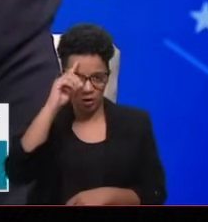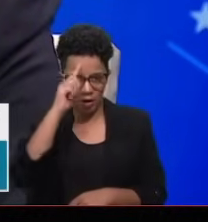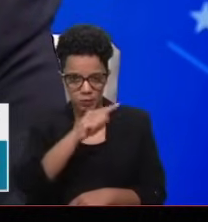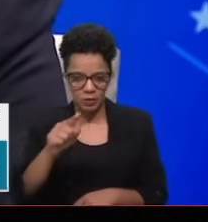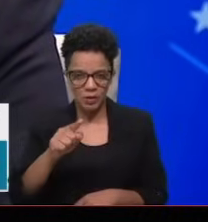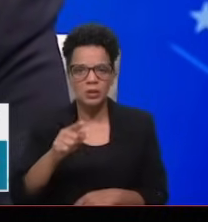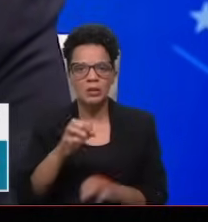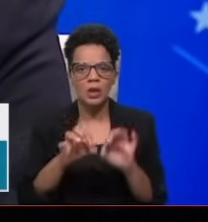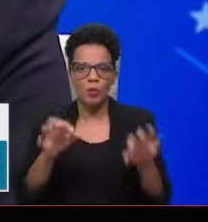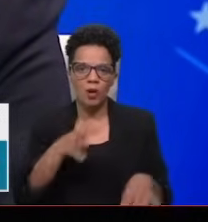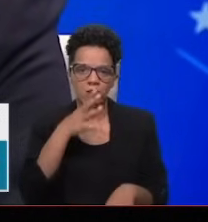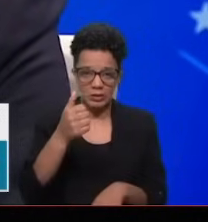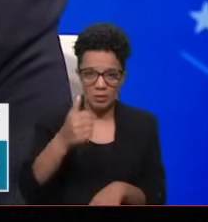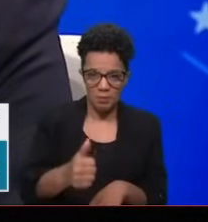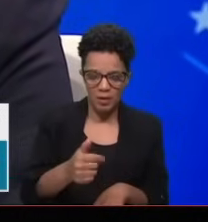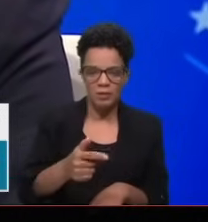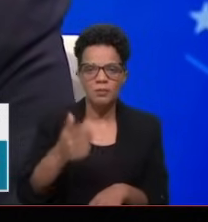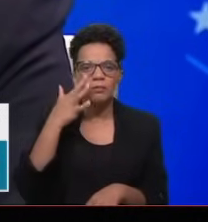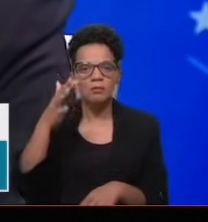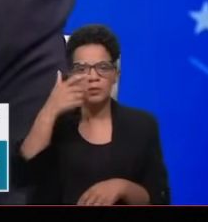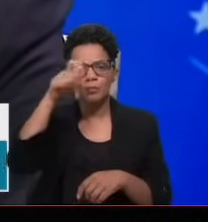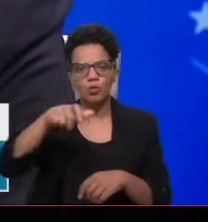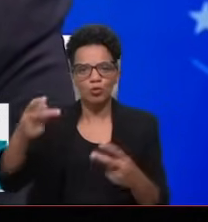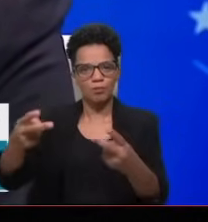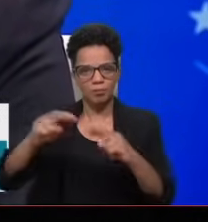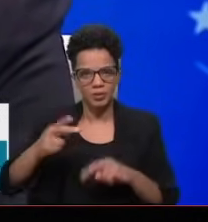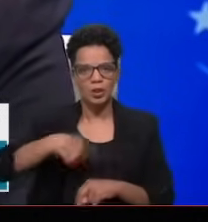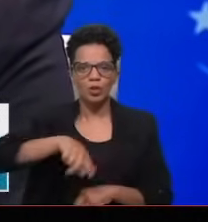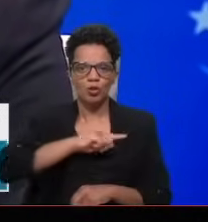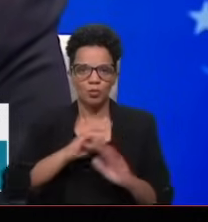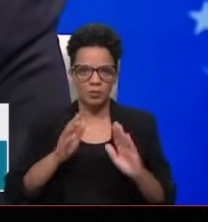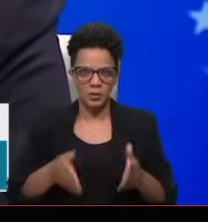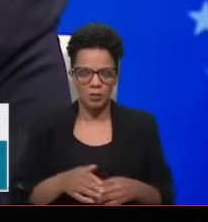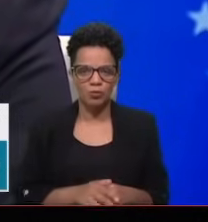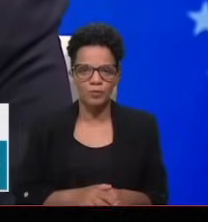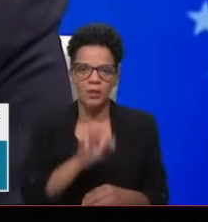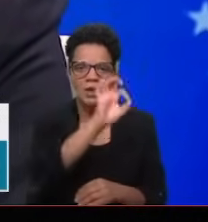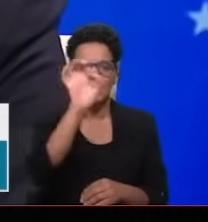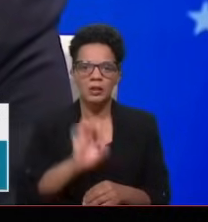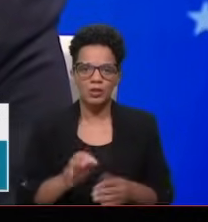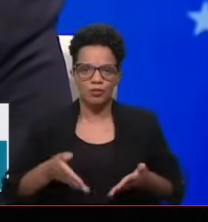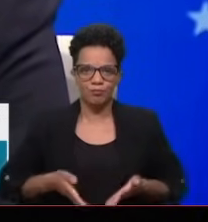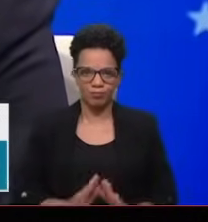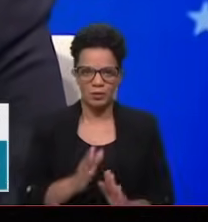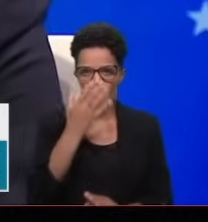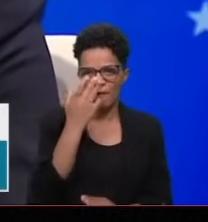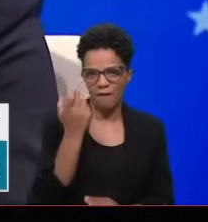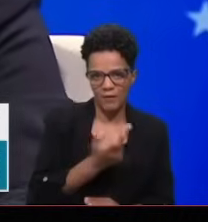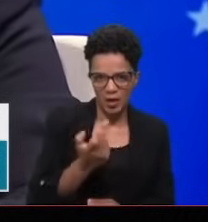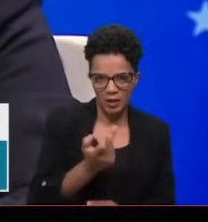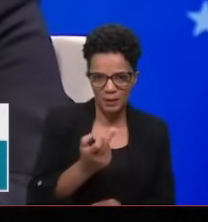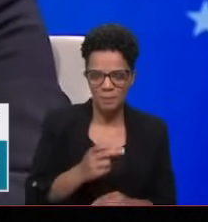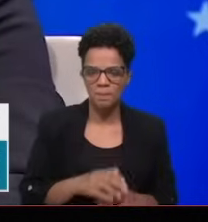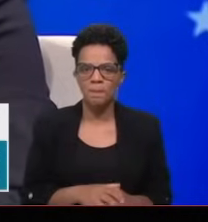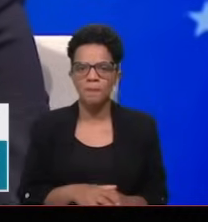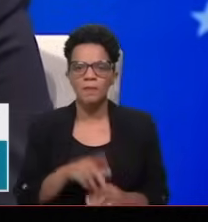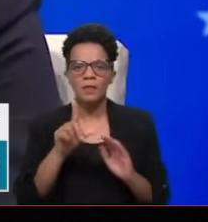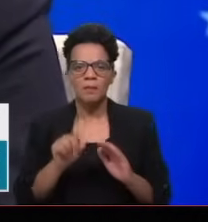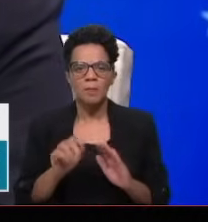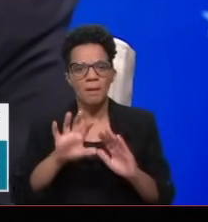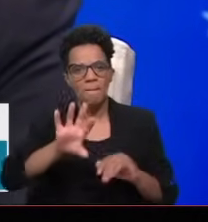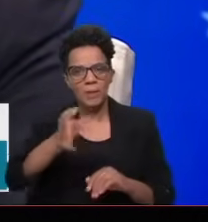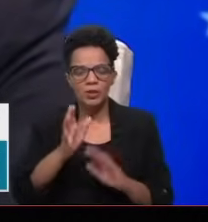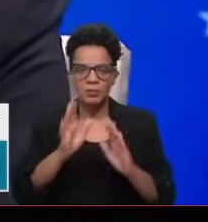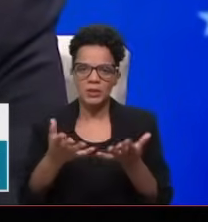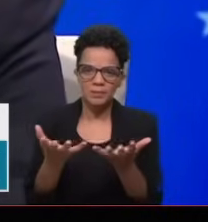precisamos de imigrantes e o nosso país é um país com uma taxa de natalidade muito fraca é um país que tem necessidade de